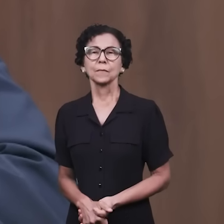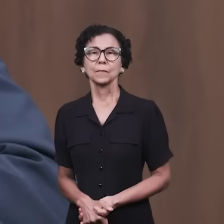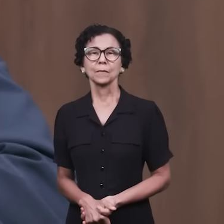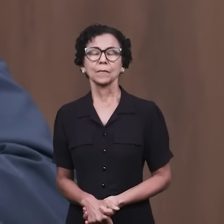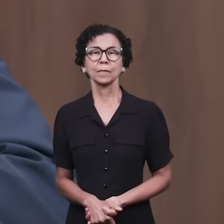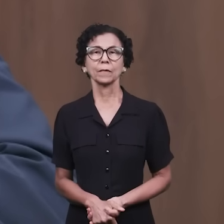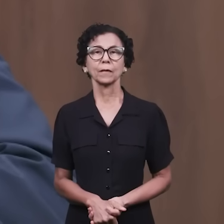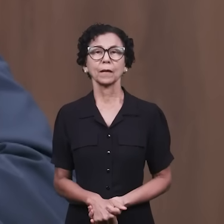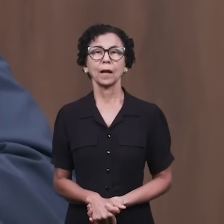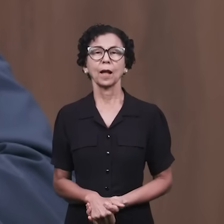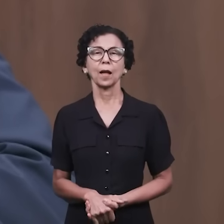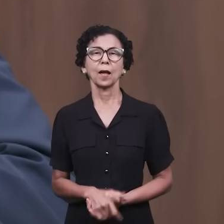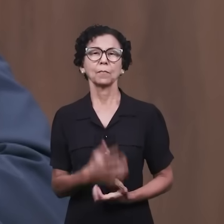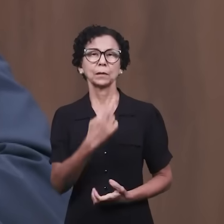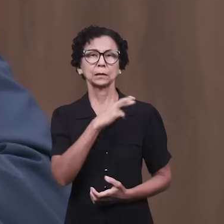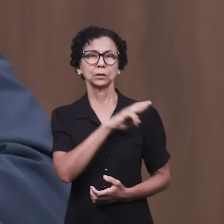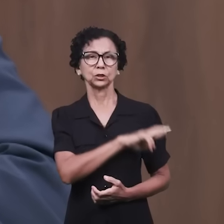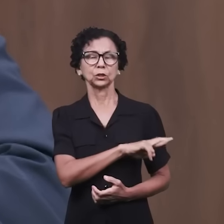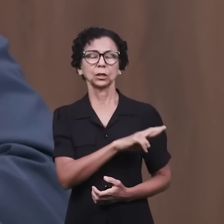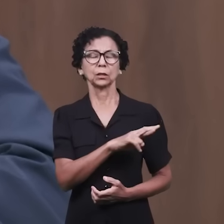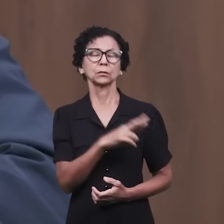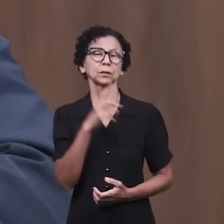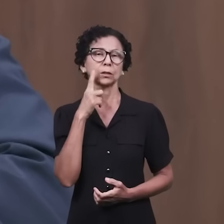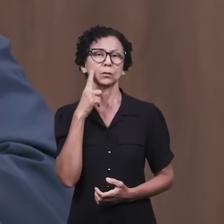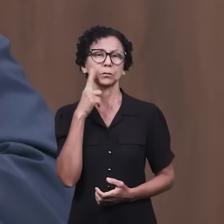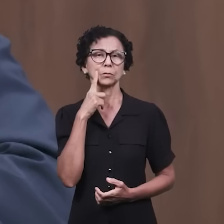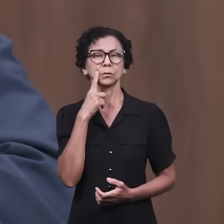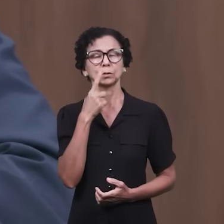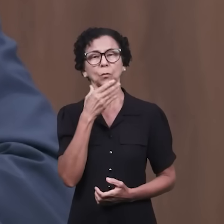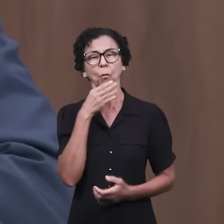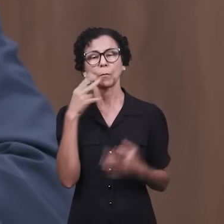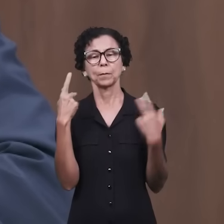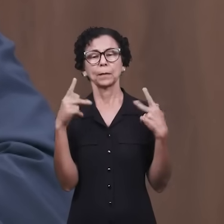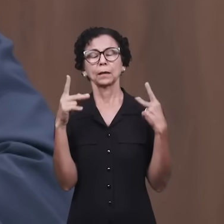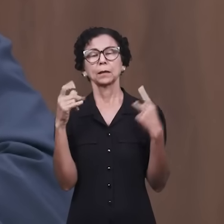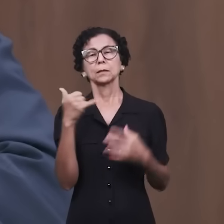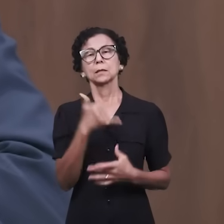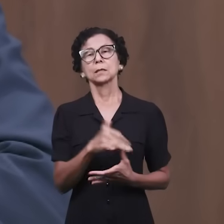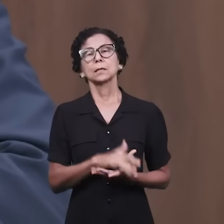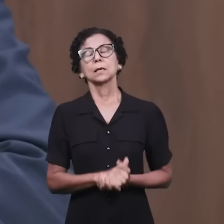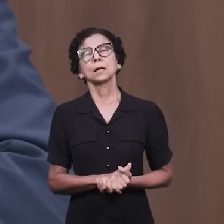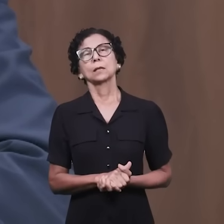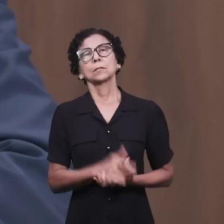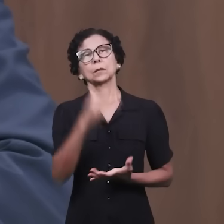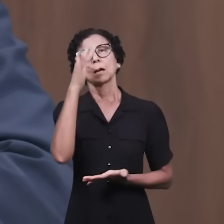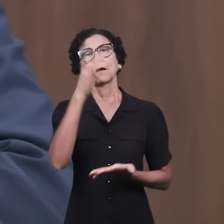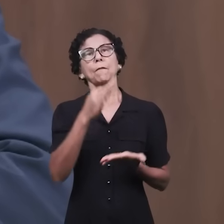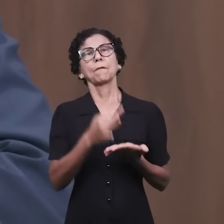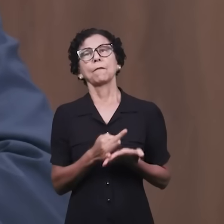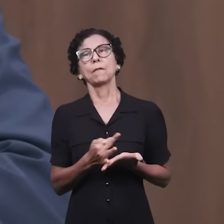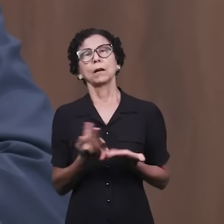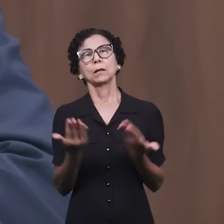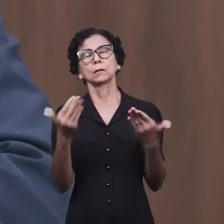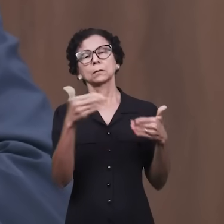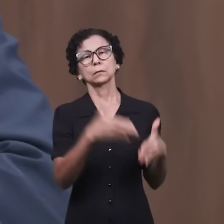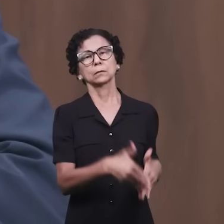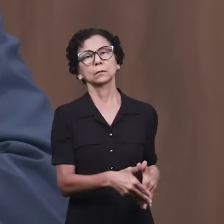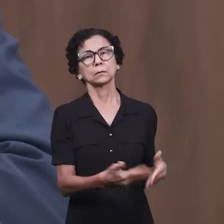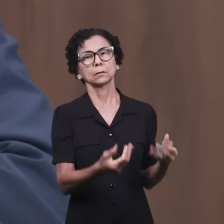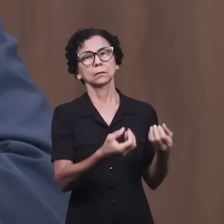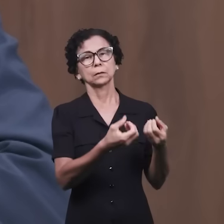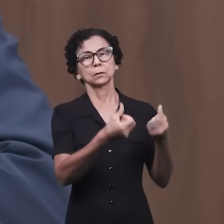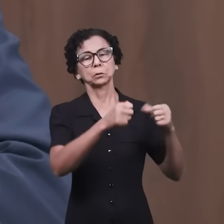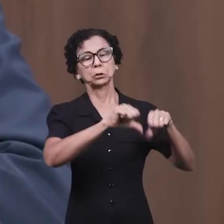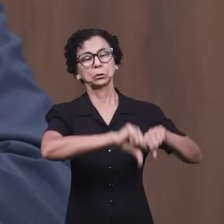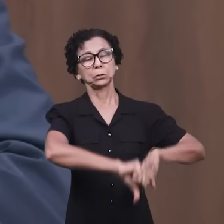a crise da fé hoje, do mundo, do desaparecimento, da queda do cristianismo, fechamento de igrejas na Europa, um cidadão falou